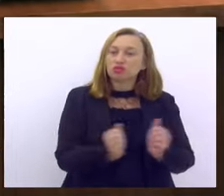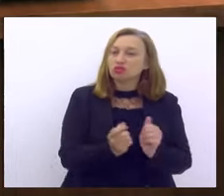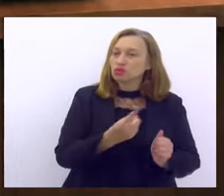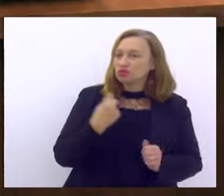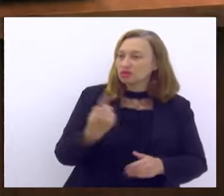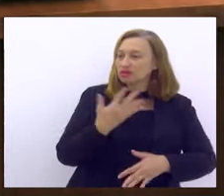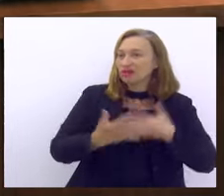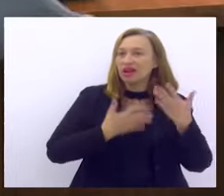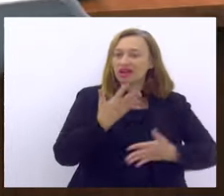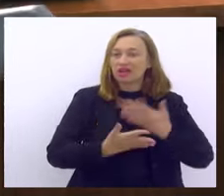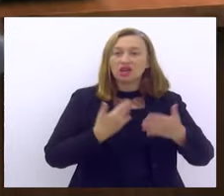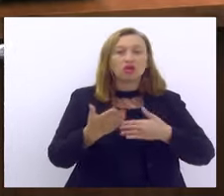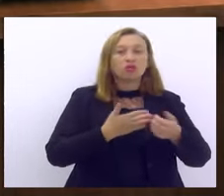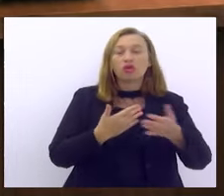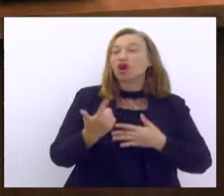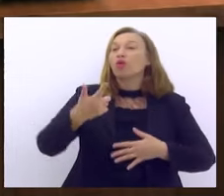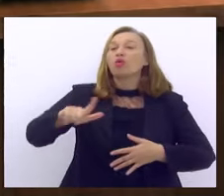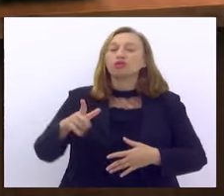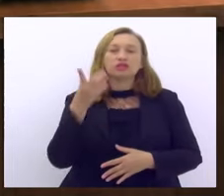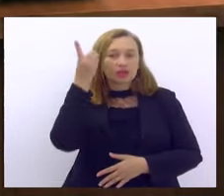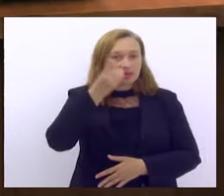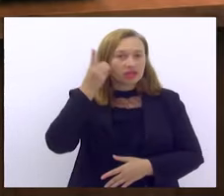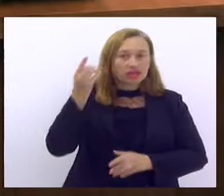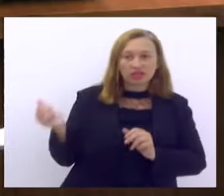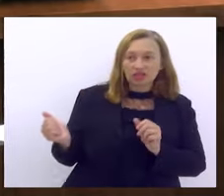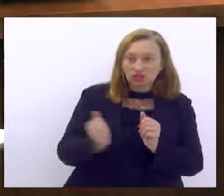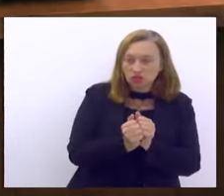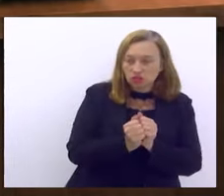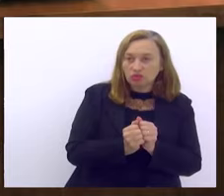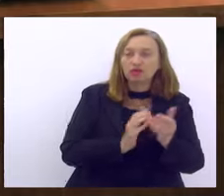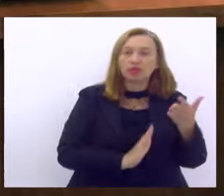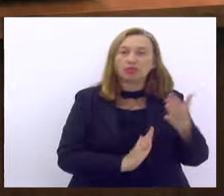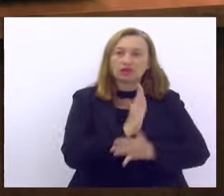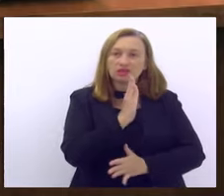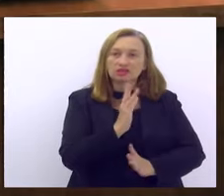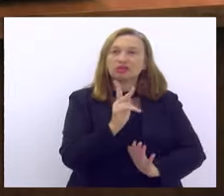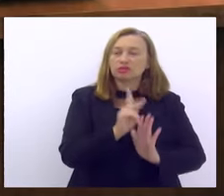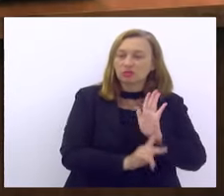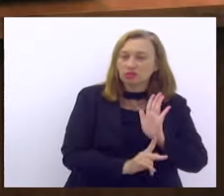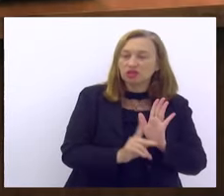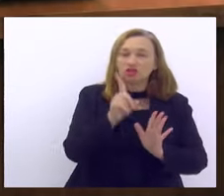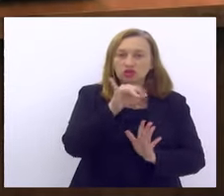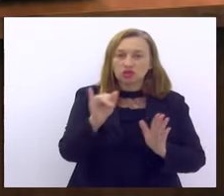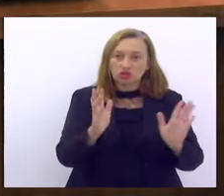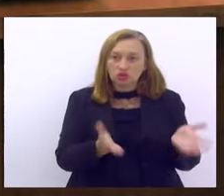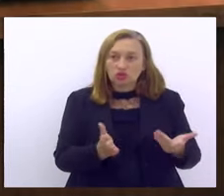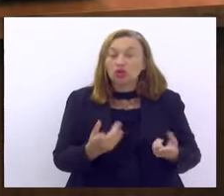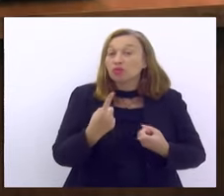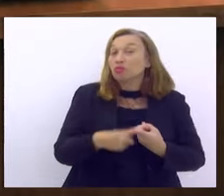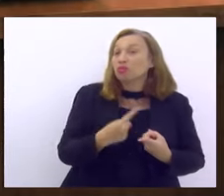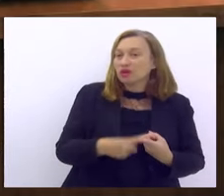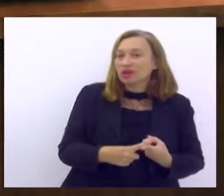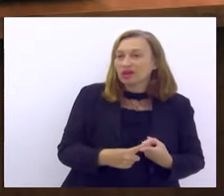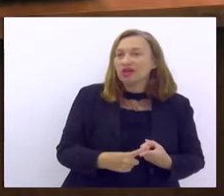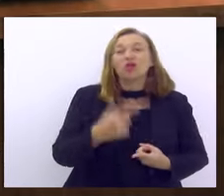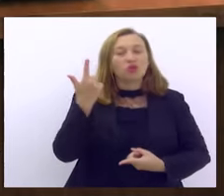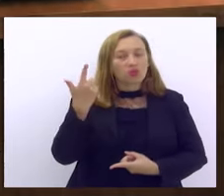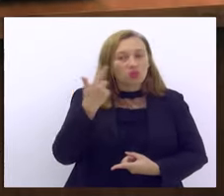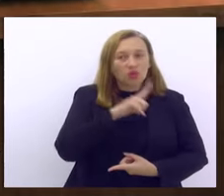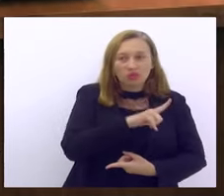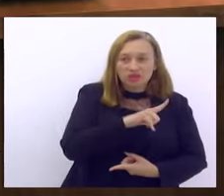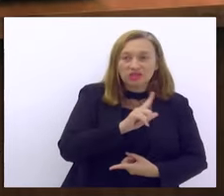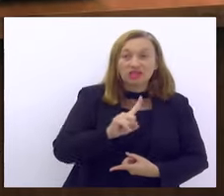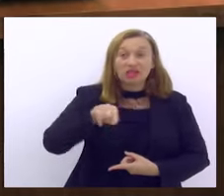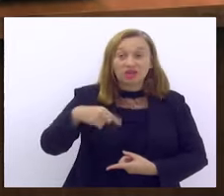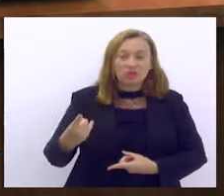deputada tia Ju e qualquer outro deputado que queira participar da aprovação desse projeto no dia de hoje, porque assim, conseguimos,